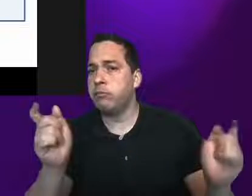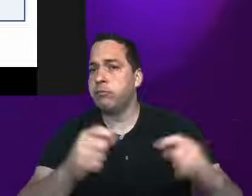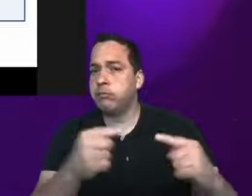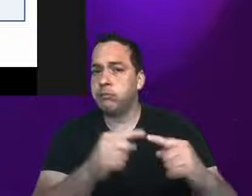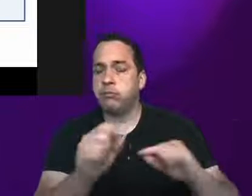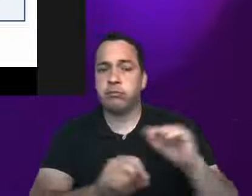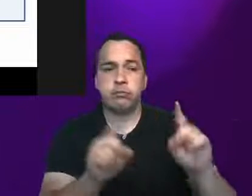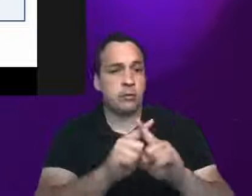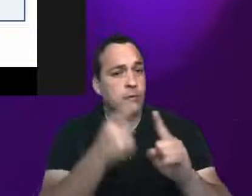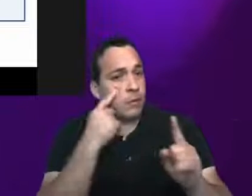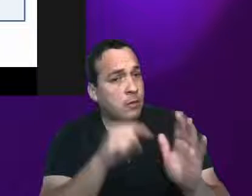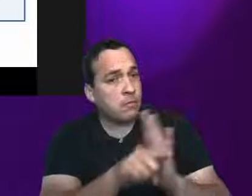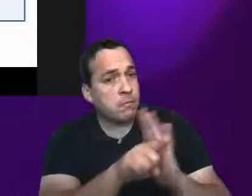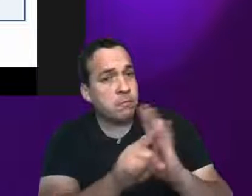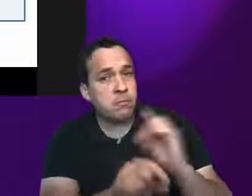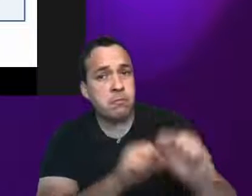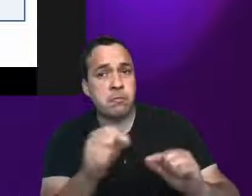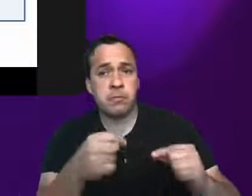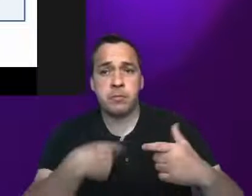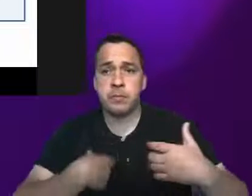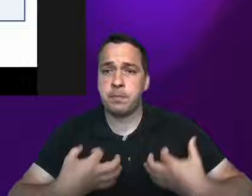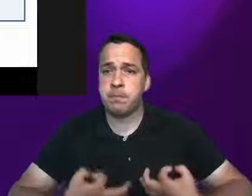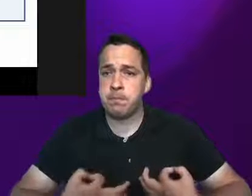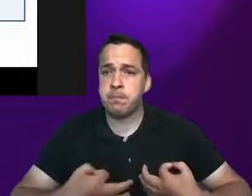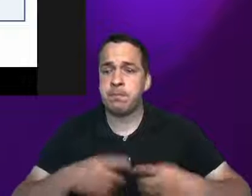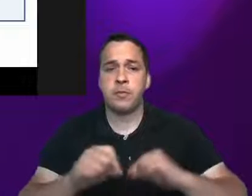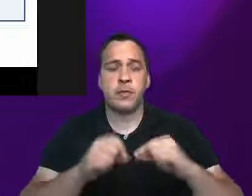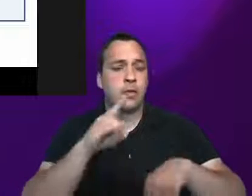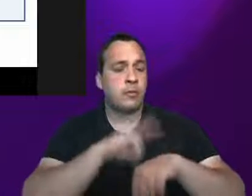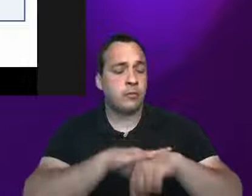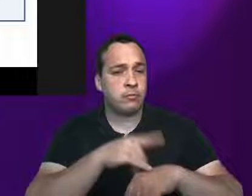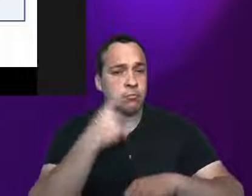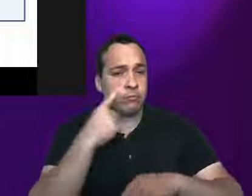desse paciente depois de 2 horas. Se a